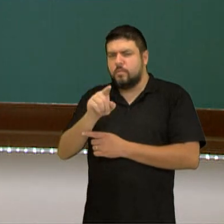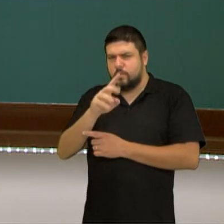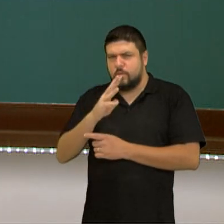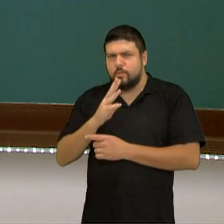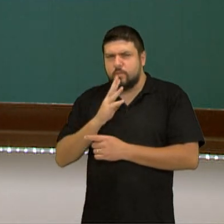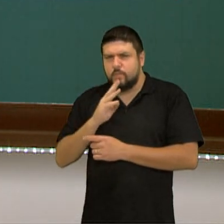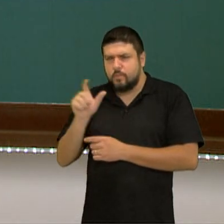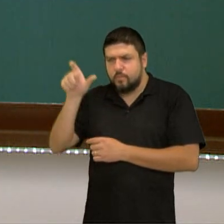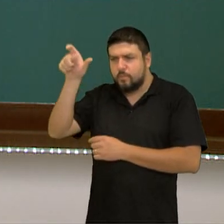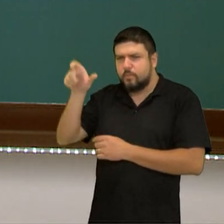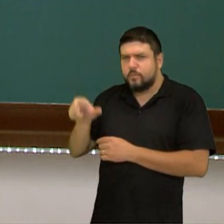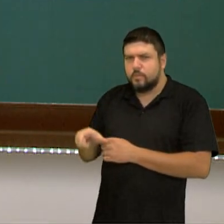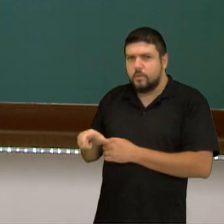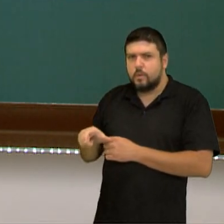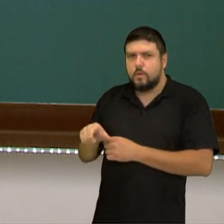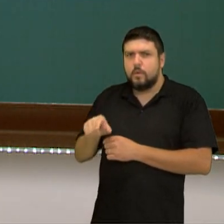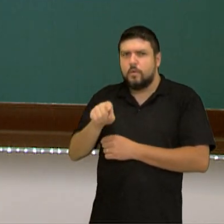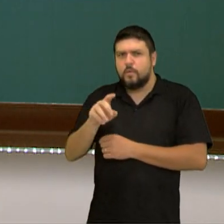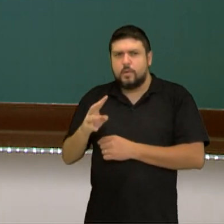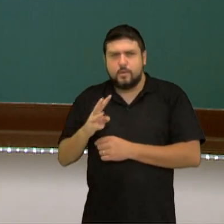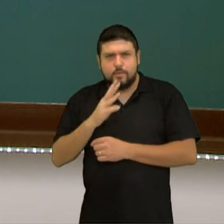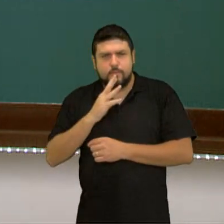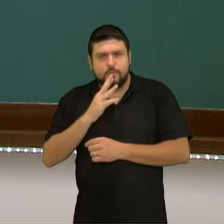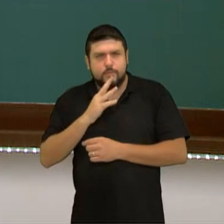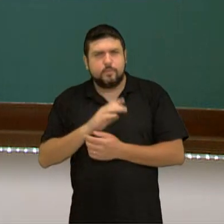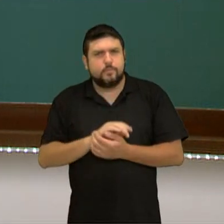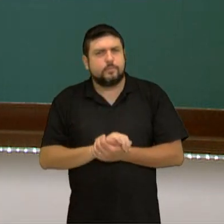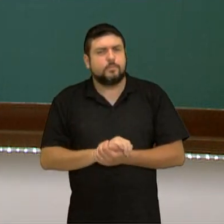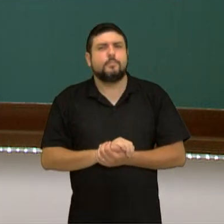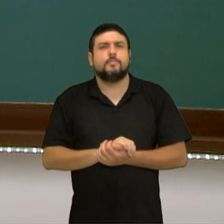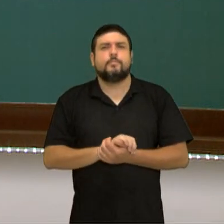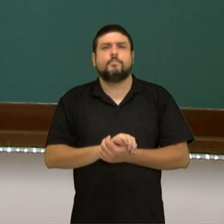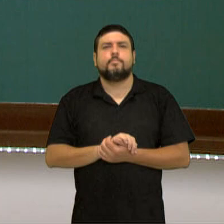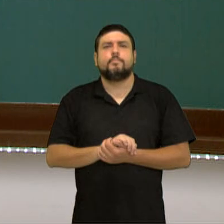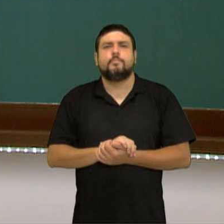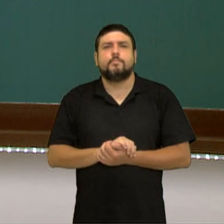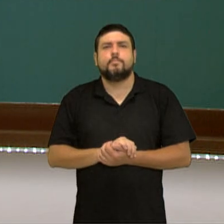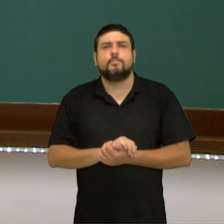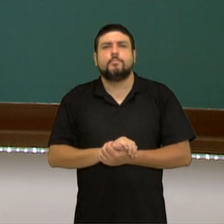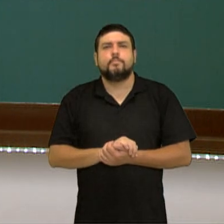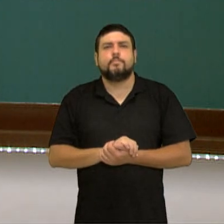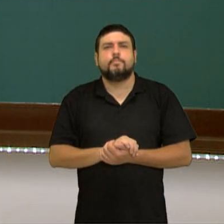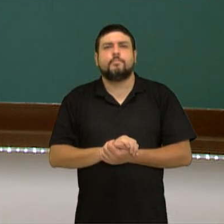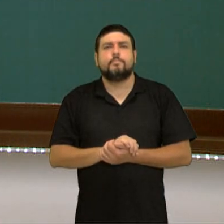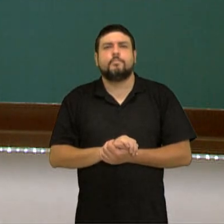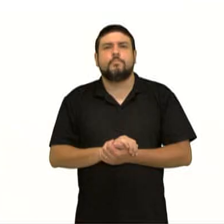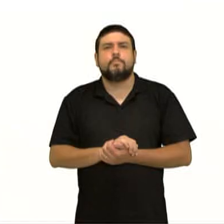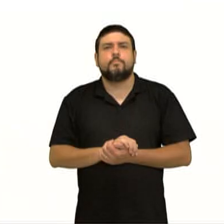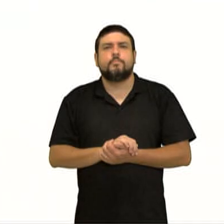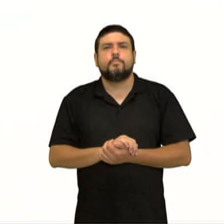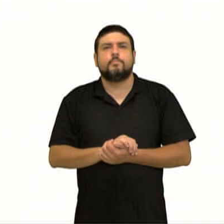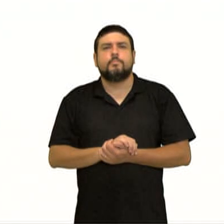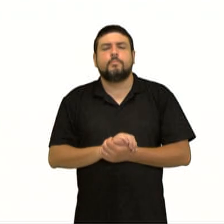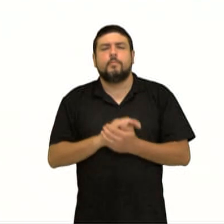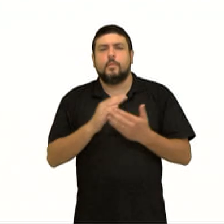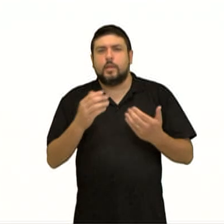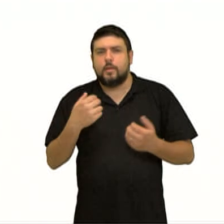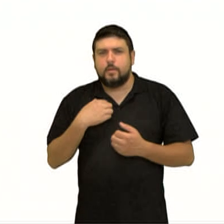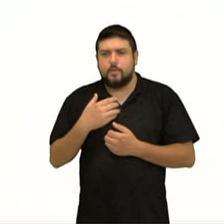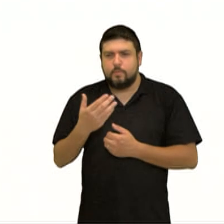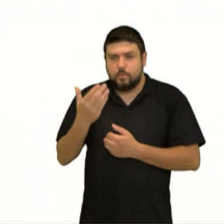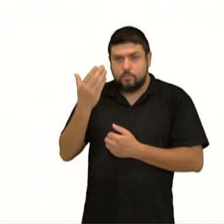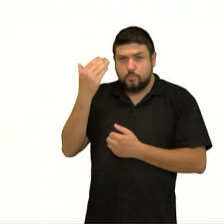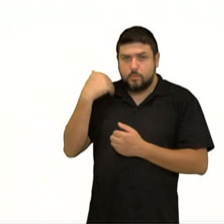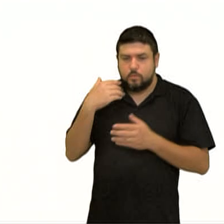ouviu falar nesse tar de Aleijadinho, tá? Então, assim, contexto histórico. Nessa época, a igreja